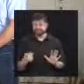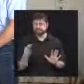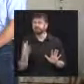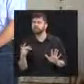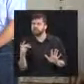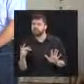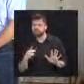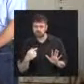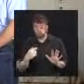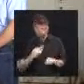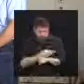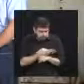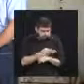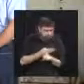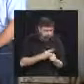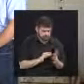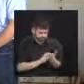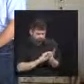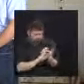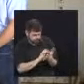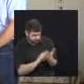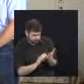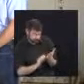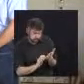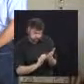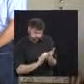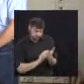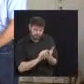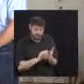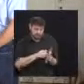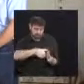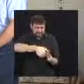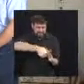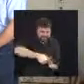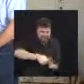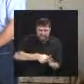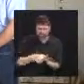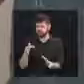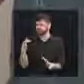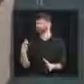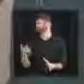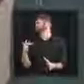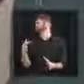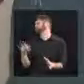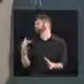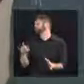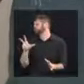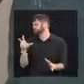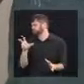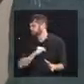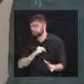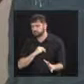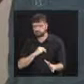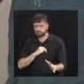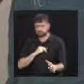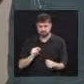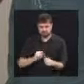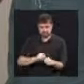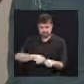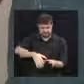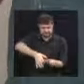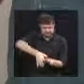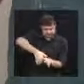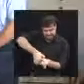eu vou procurar onde vai doer aqui, você me avisa um ponto. Doeu muito. Esse ponto. Uhum. Então, isso aqui é um duim,